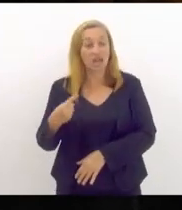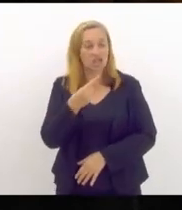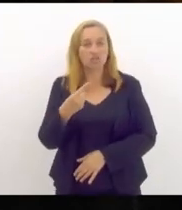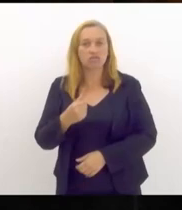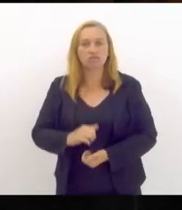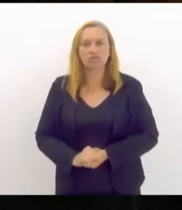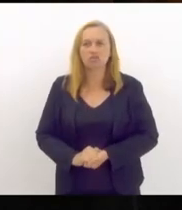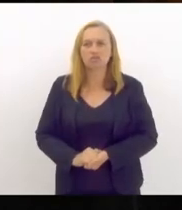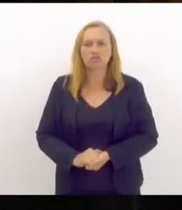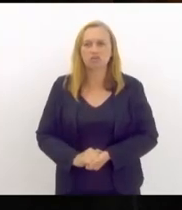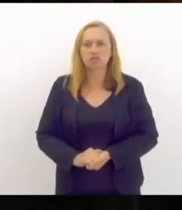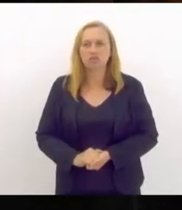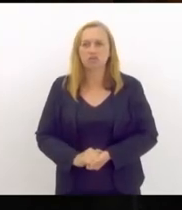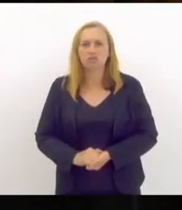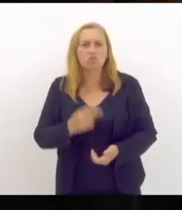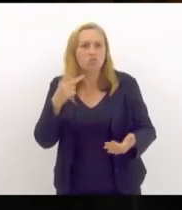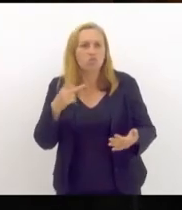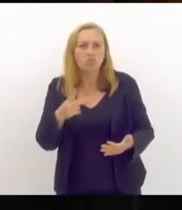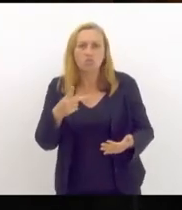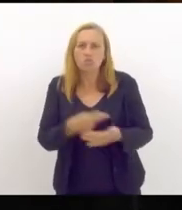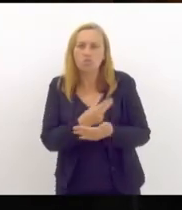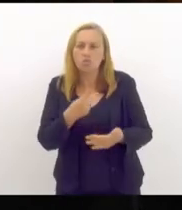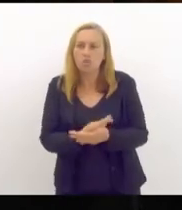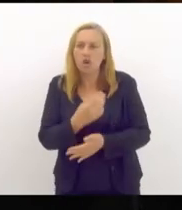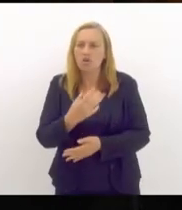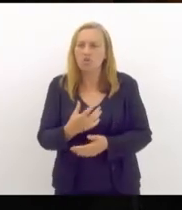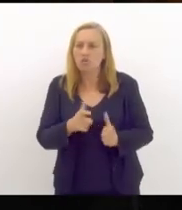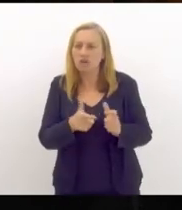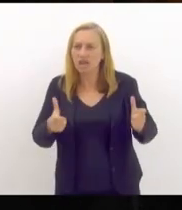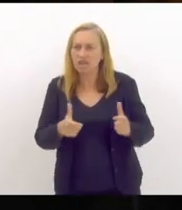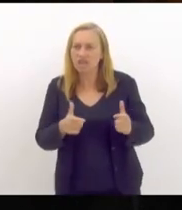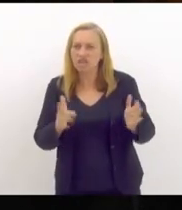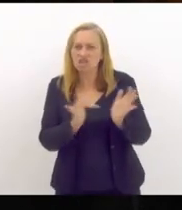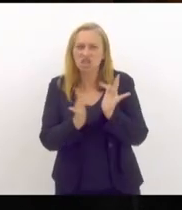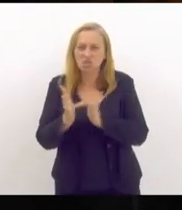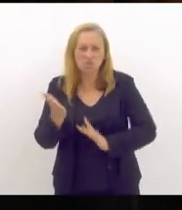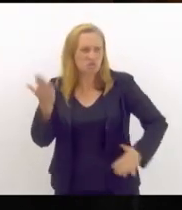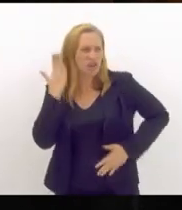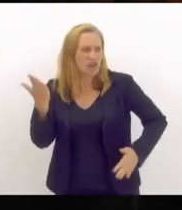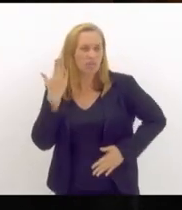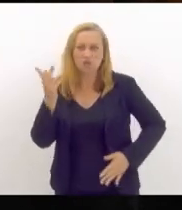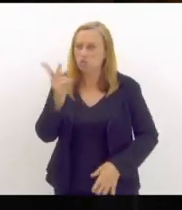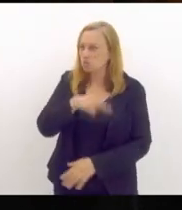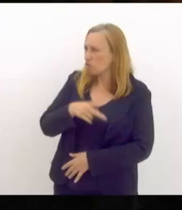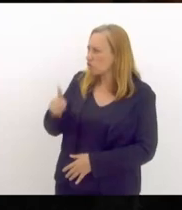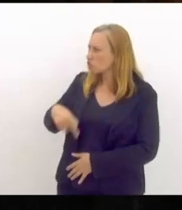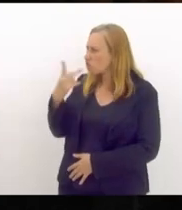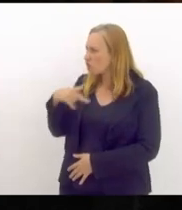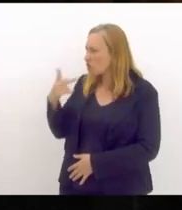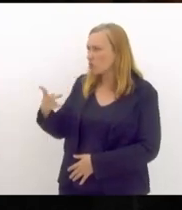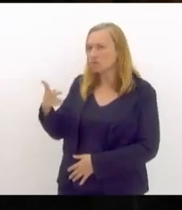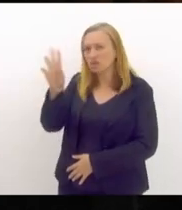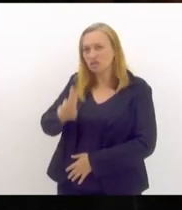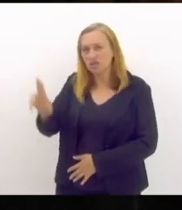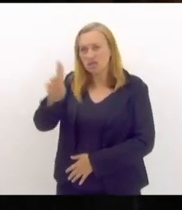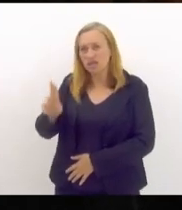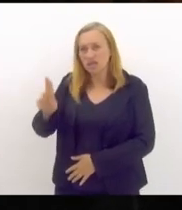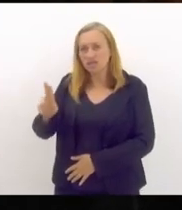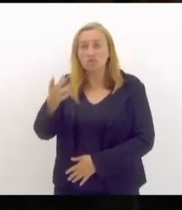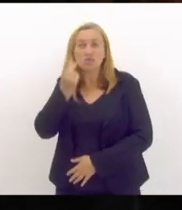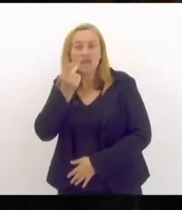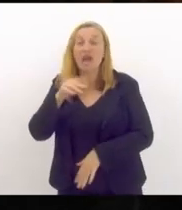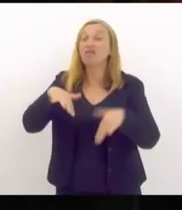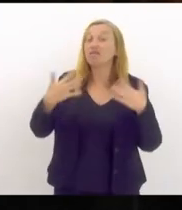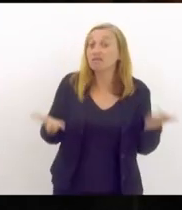troço desse uma atrocidade dessa Jesus era vagabundo difícil o professor da universidade do Ceará Então